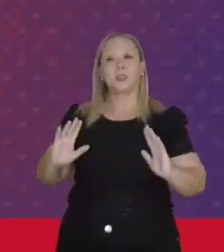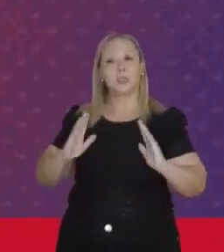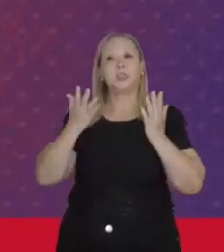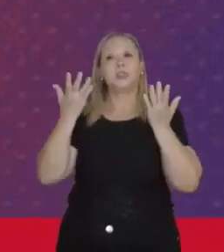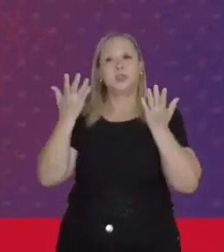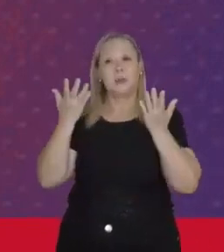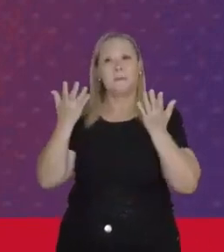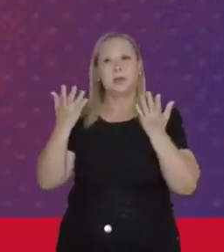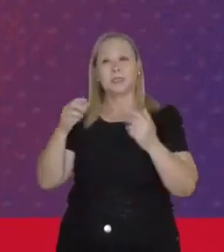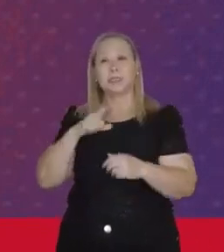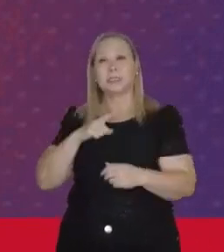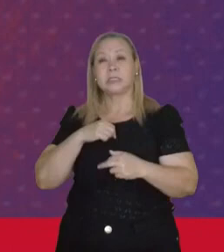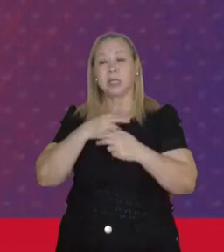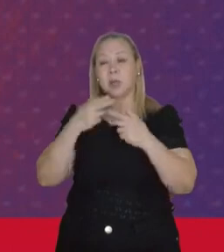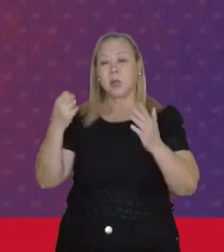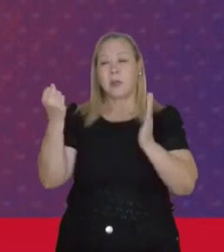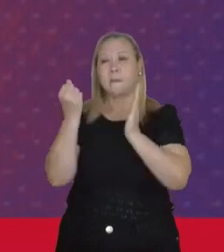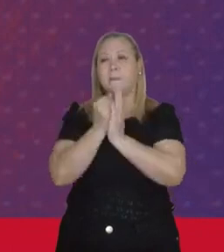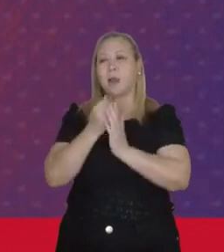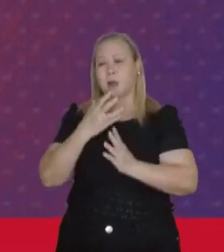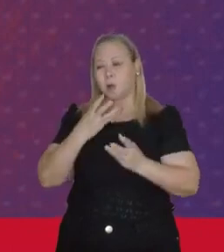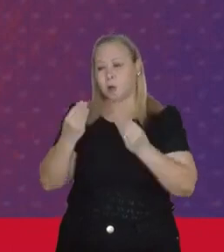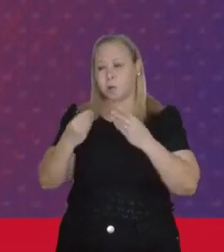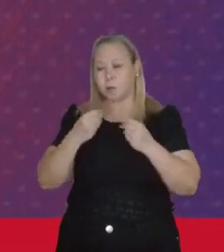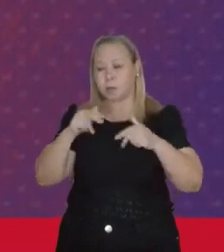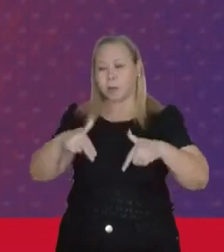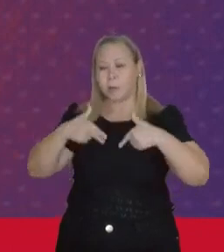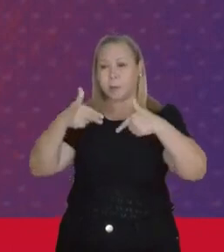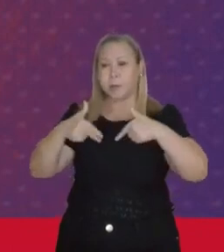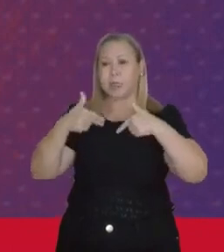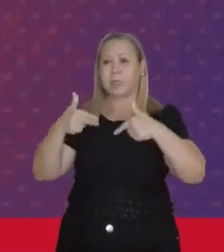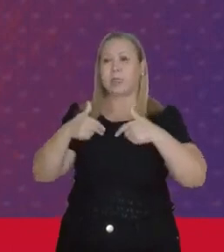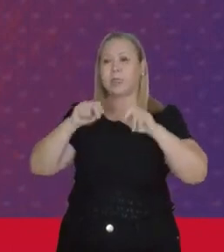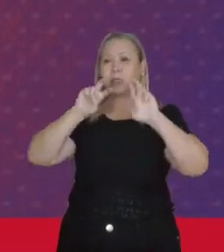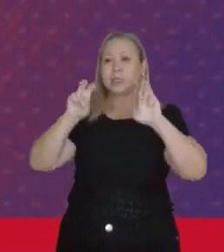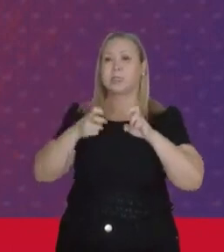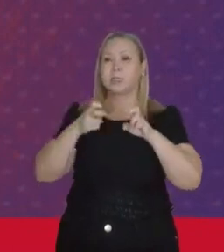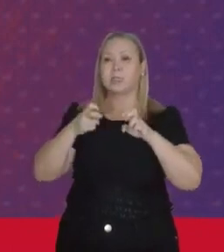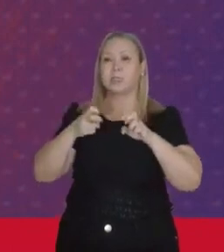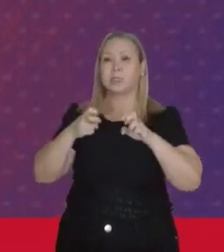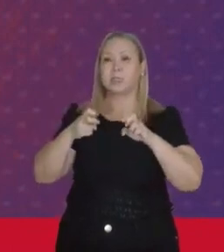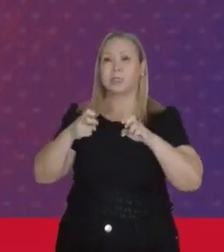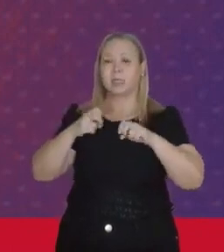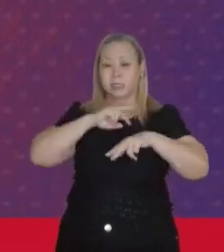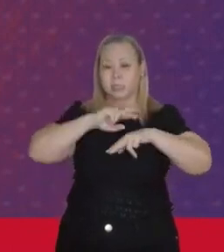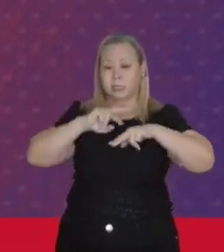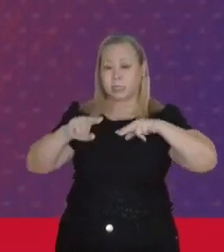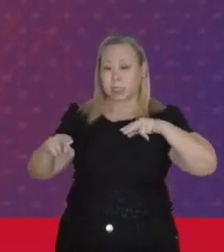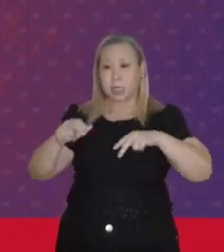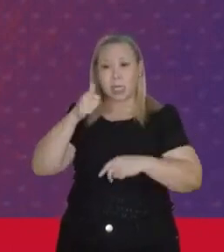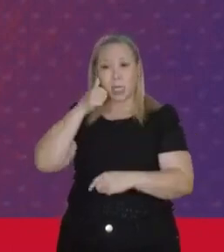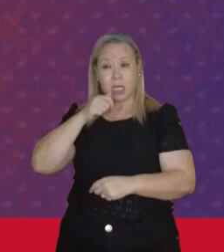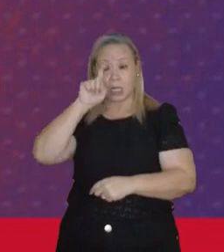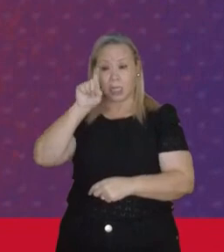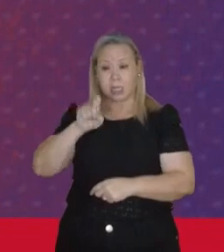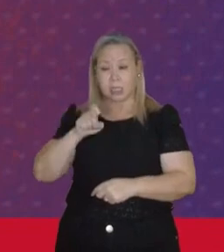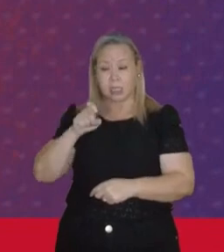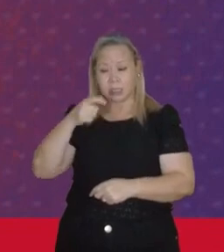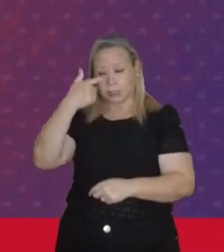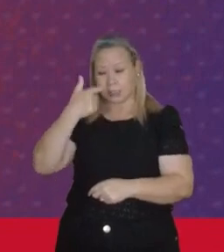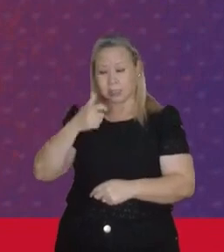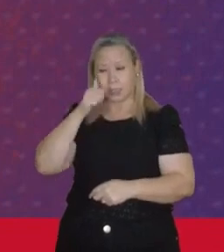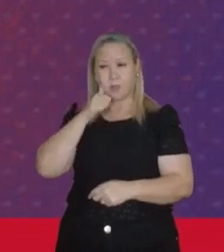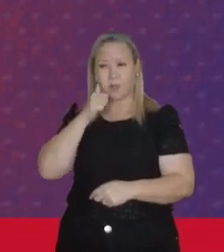campanha. Tem uma coisa que me marcou muito na minha militância, essa questão de gênero, de ser mulher, né? É tão difícil